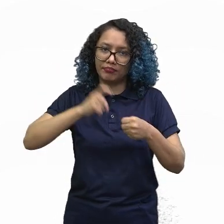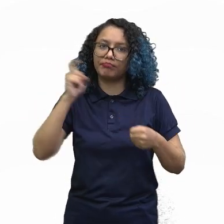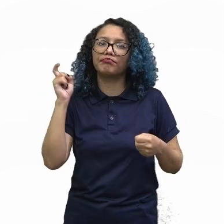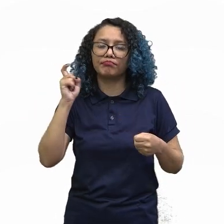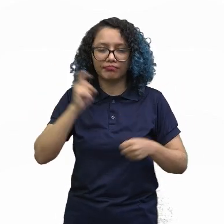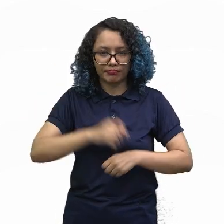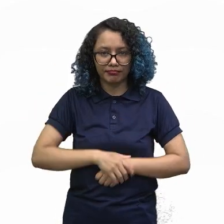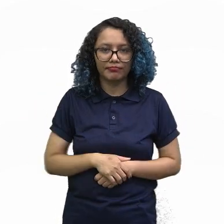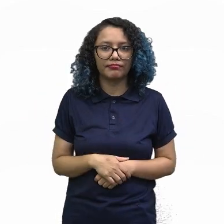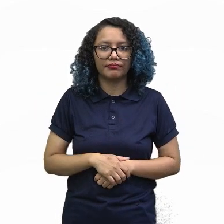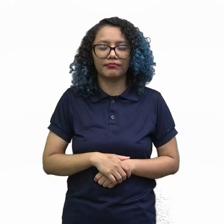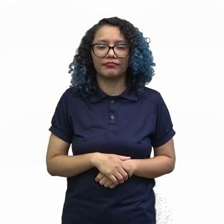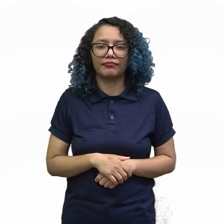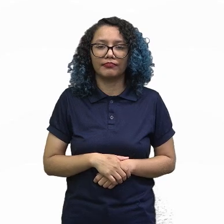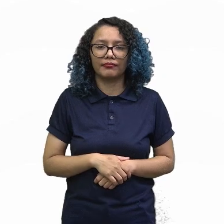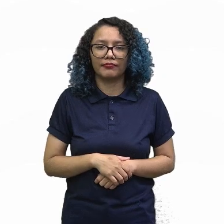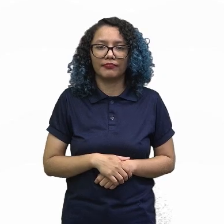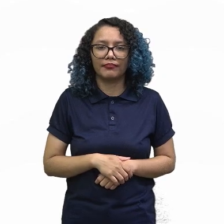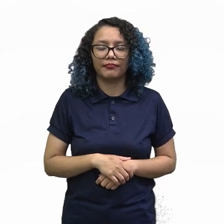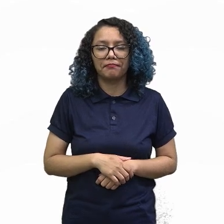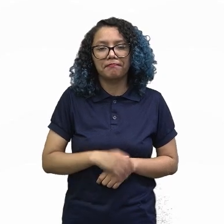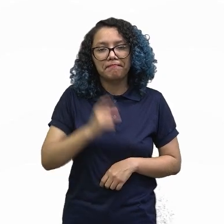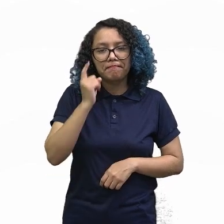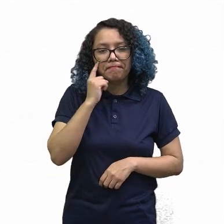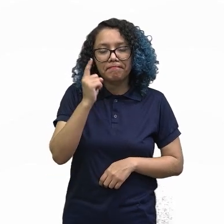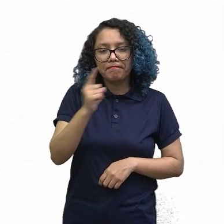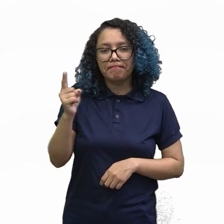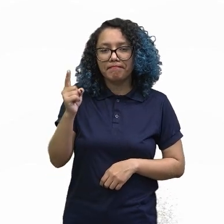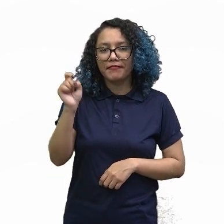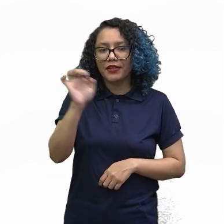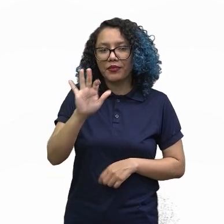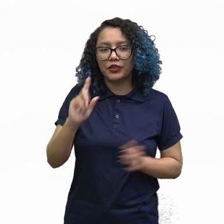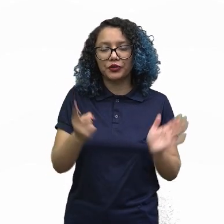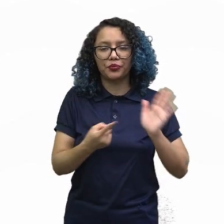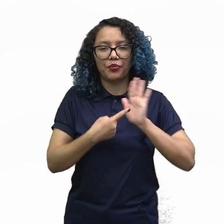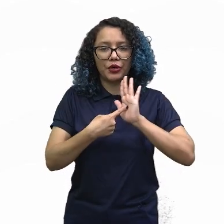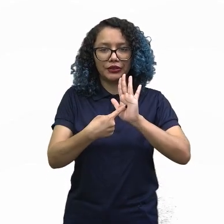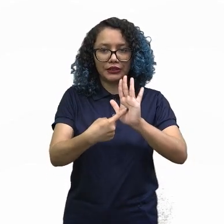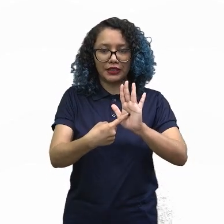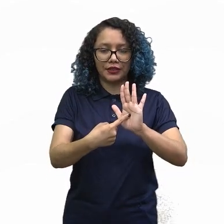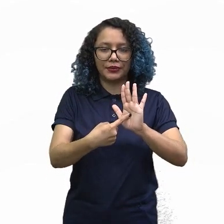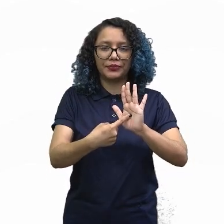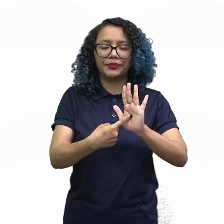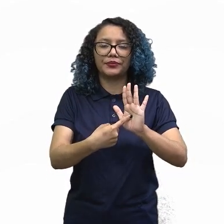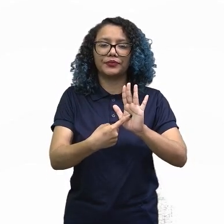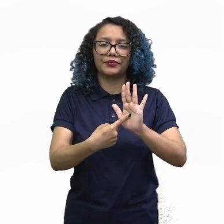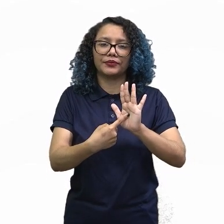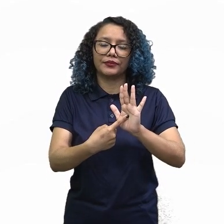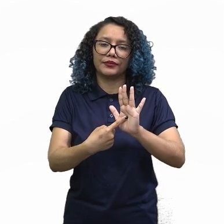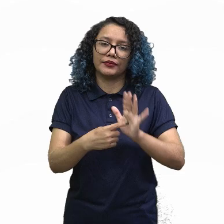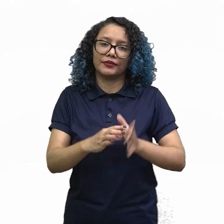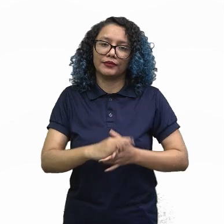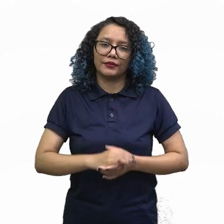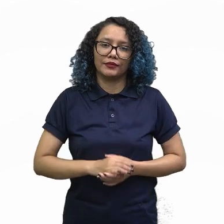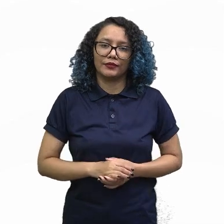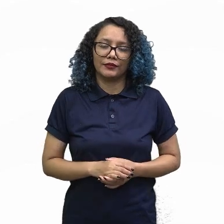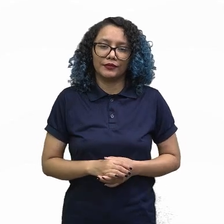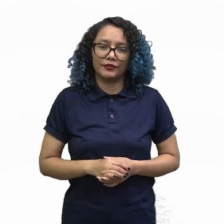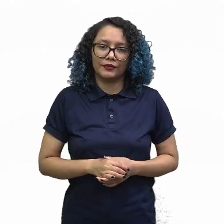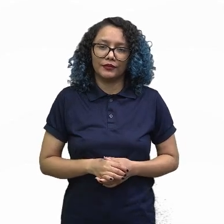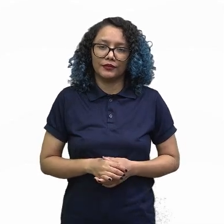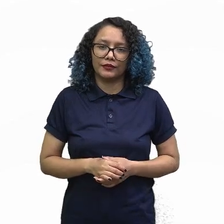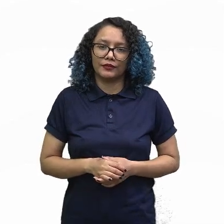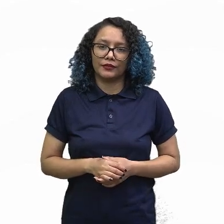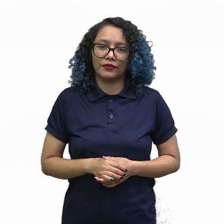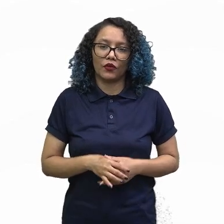aqui na sua tela você tem, né, uma representação do que foi, né, como